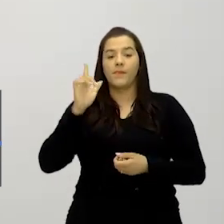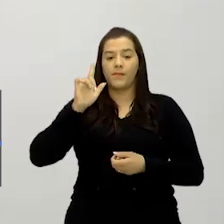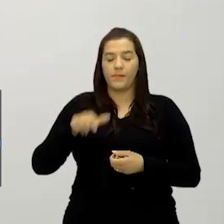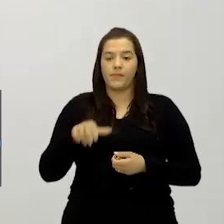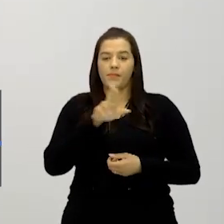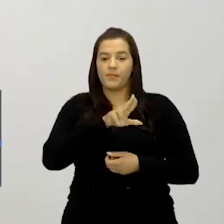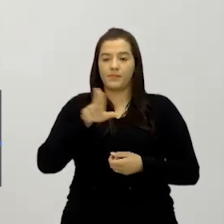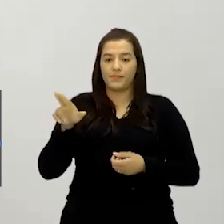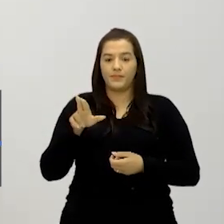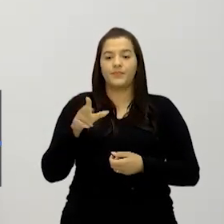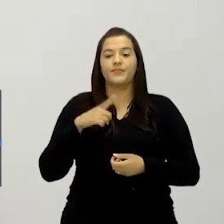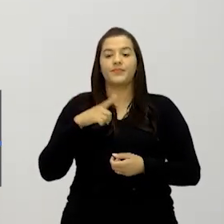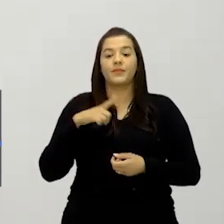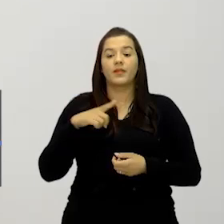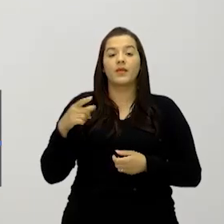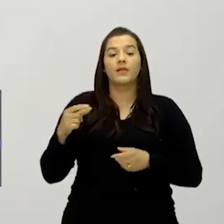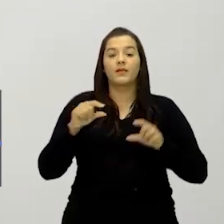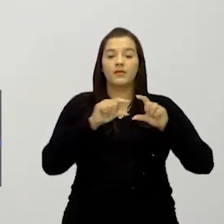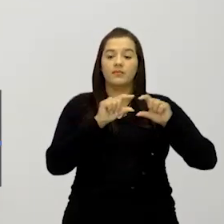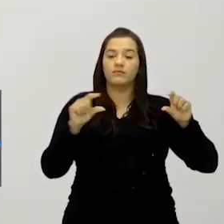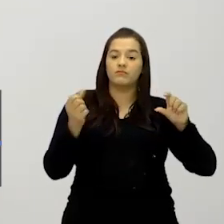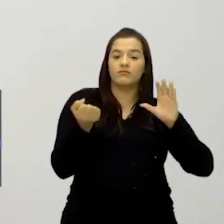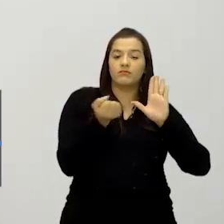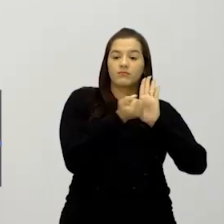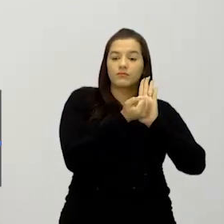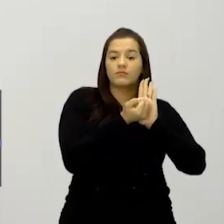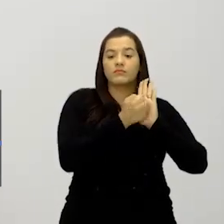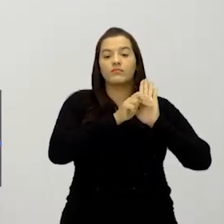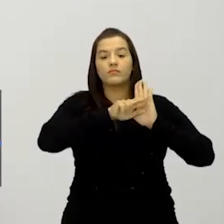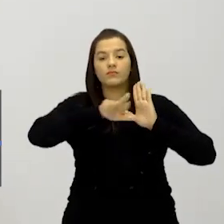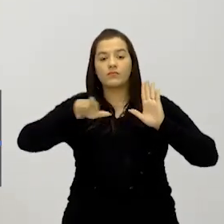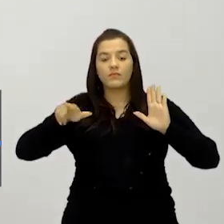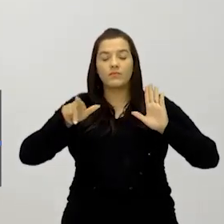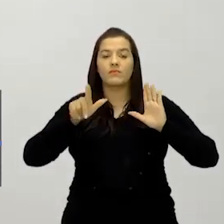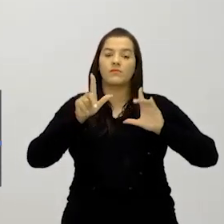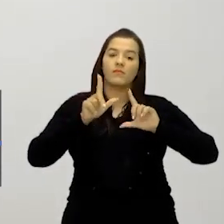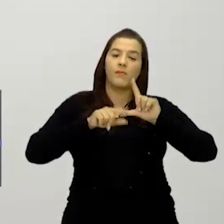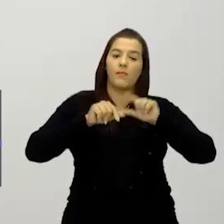se dá a uma notação específica. São ícones, né?